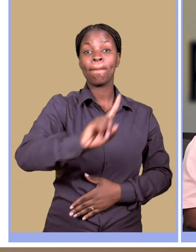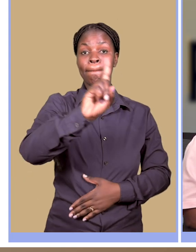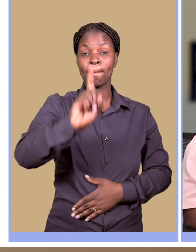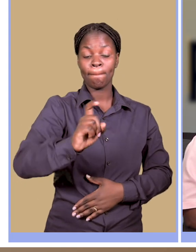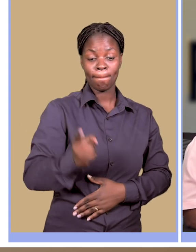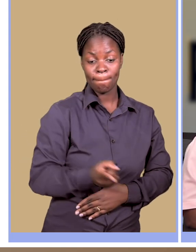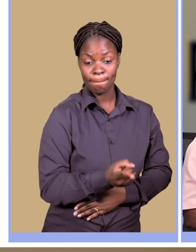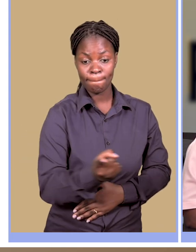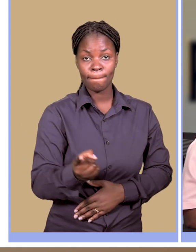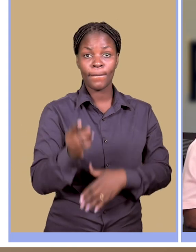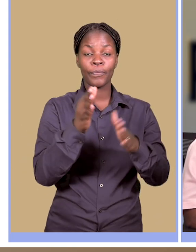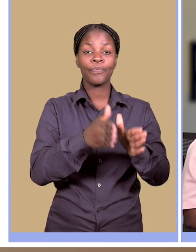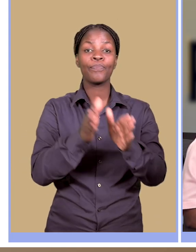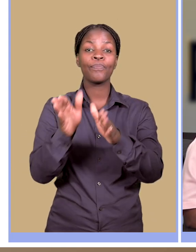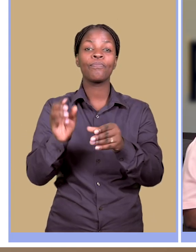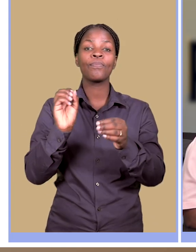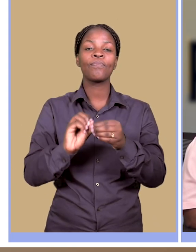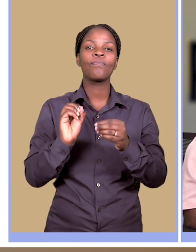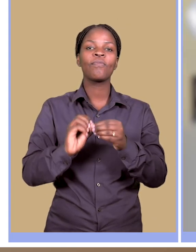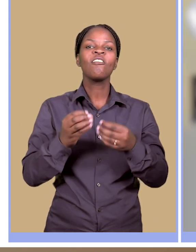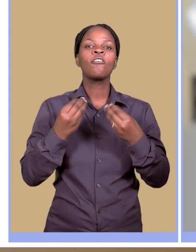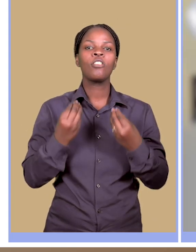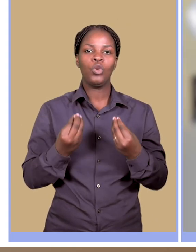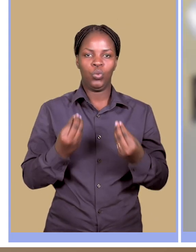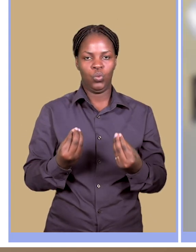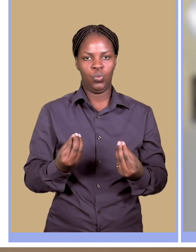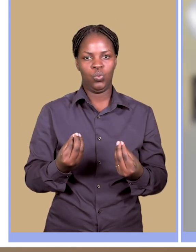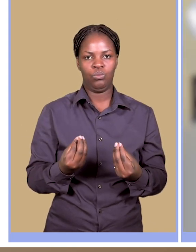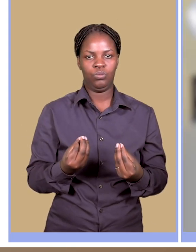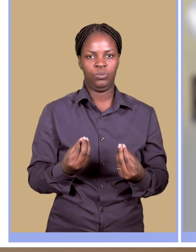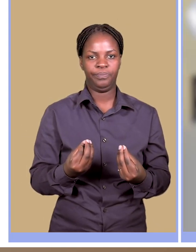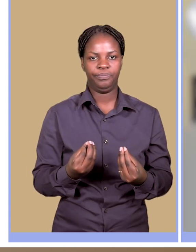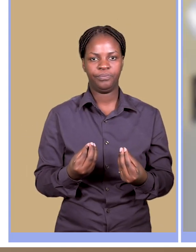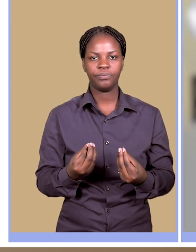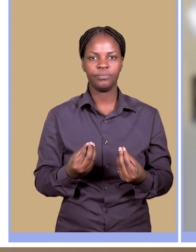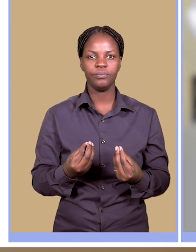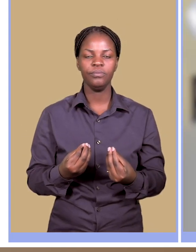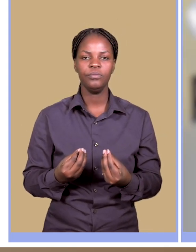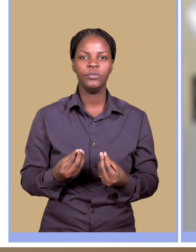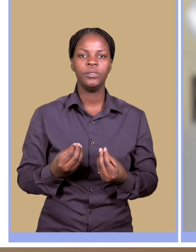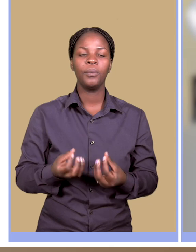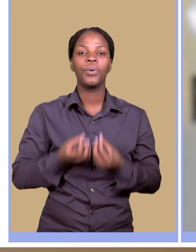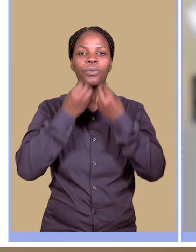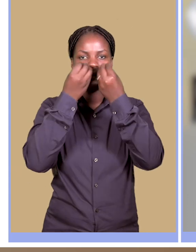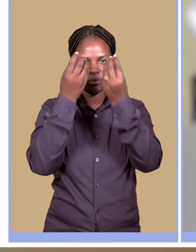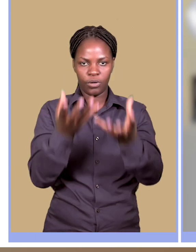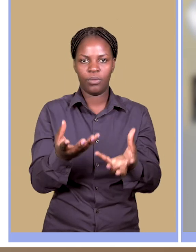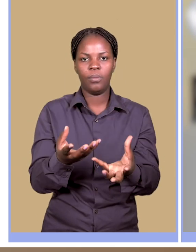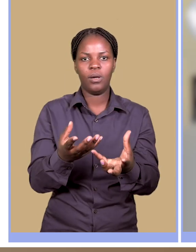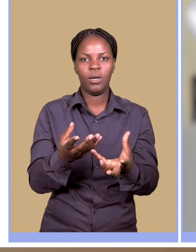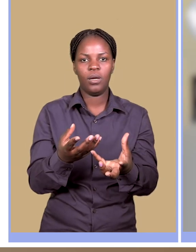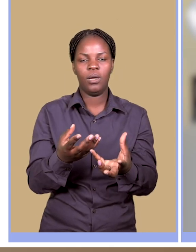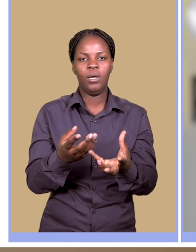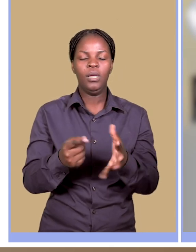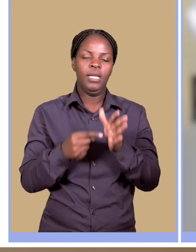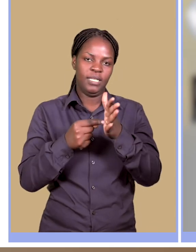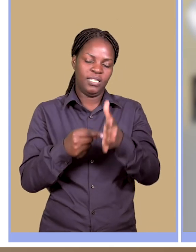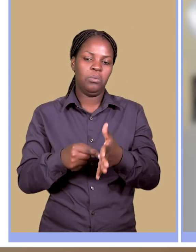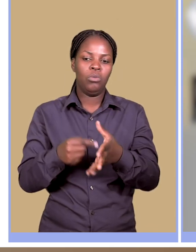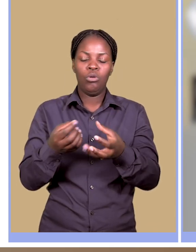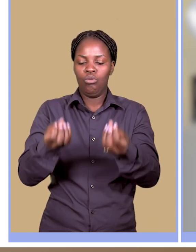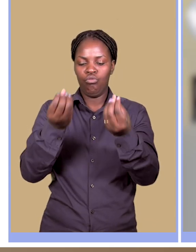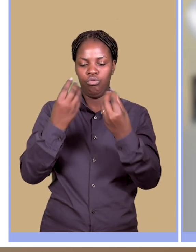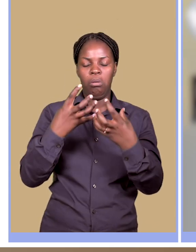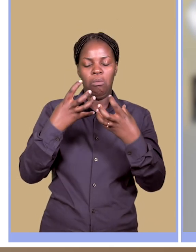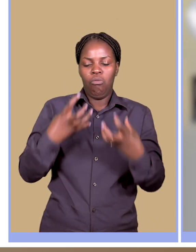pessoas podem levar o assunto de que nós não recebemos essa informação, sim? Como é que, o que é